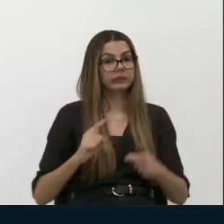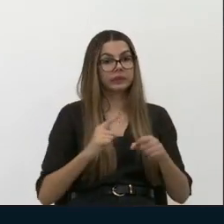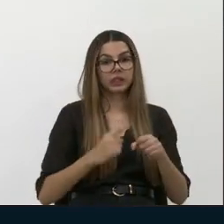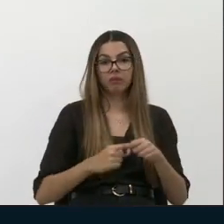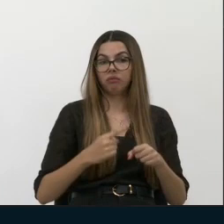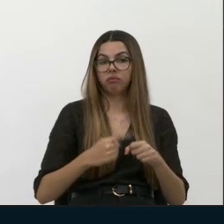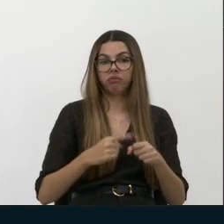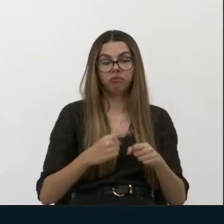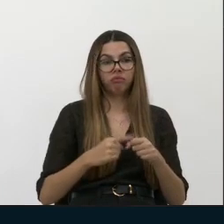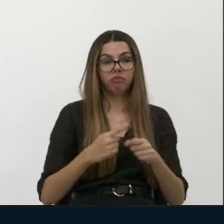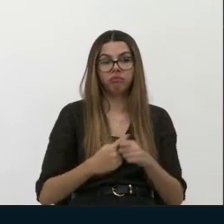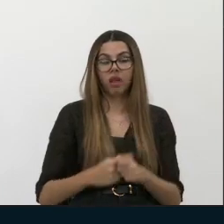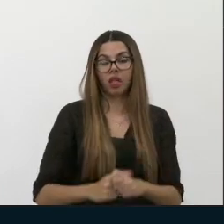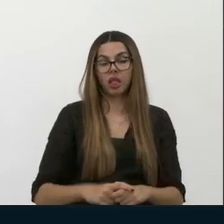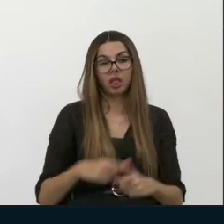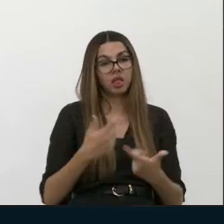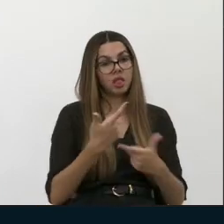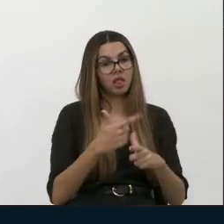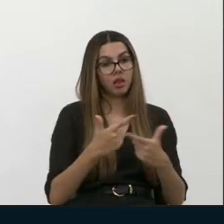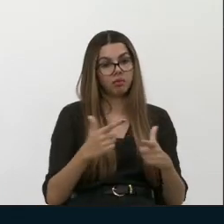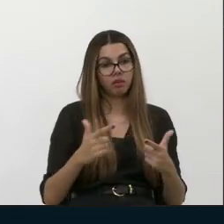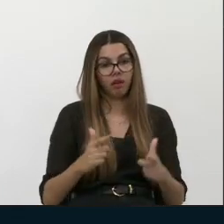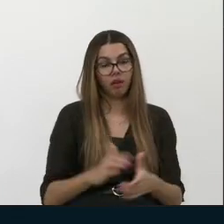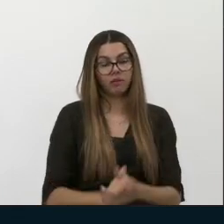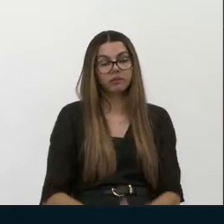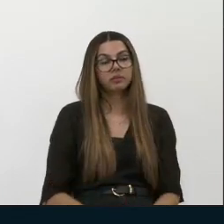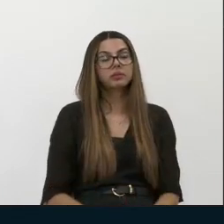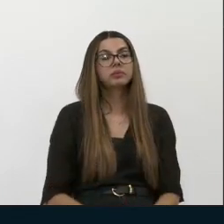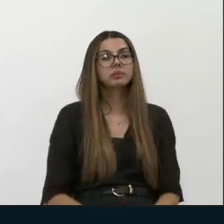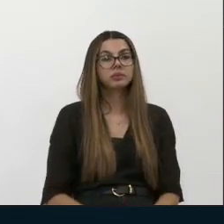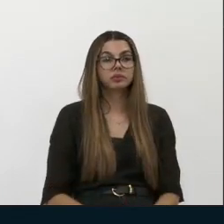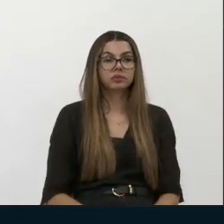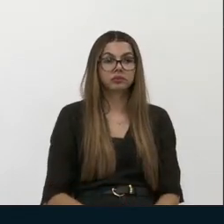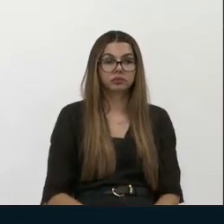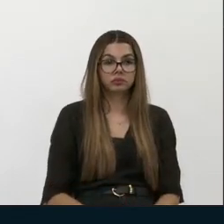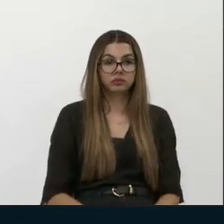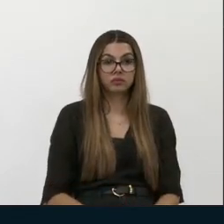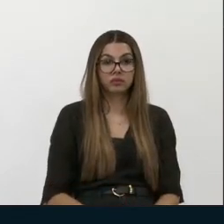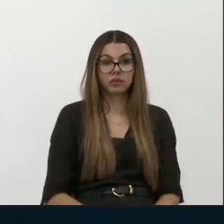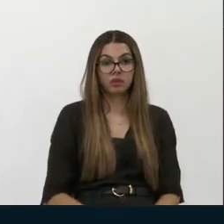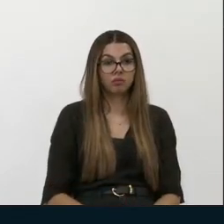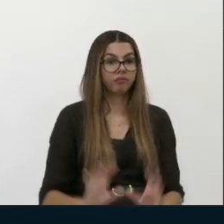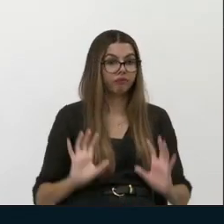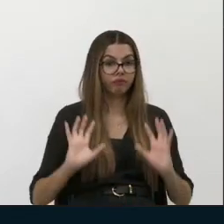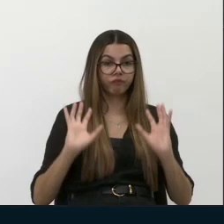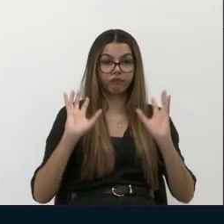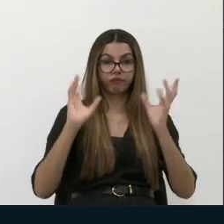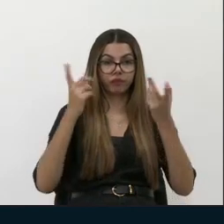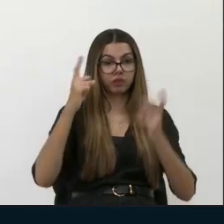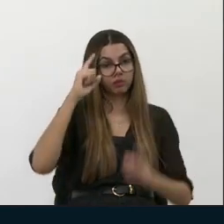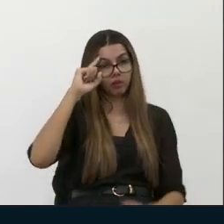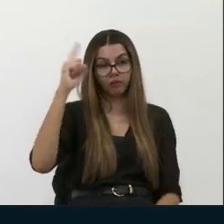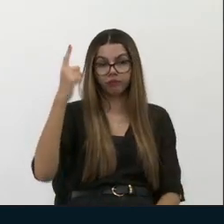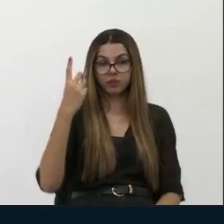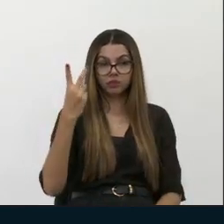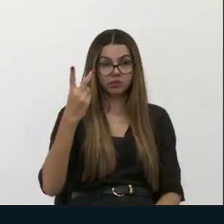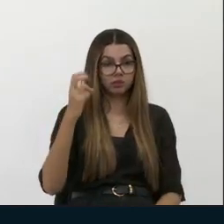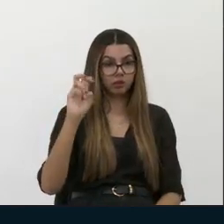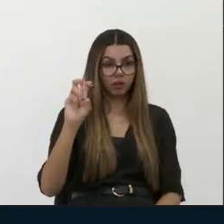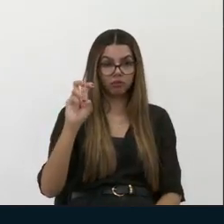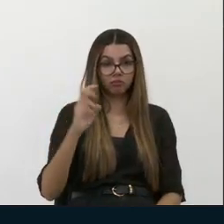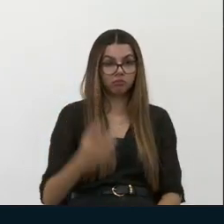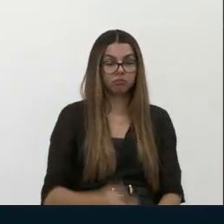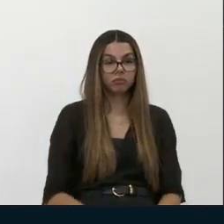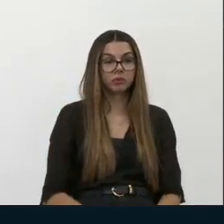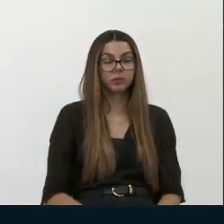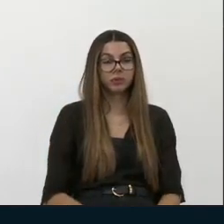não temos, infelizmente, o que comemorar neste dia 25. Na verdade,